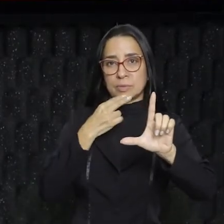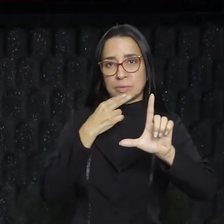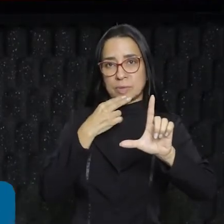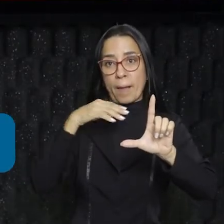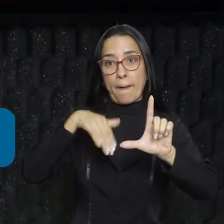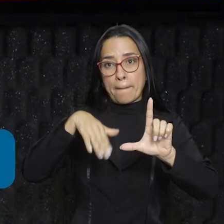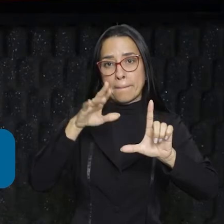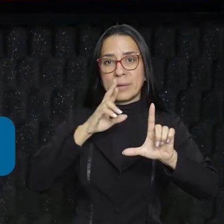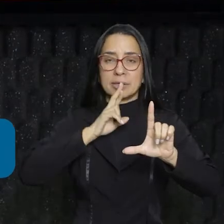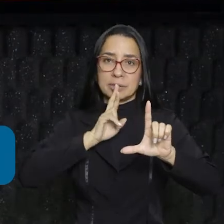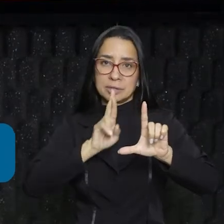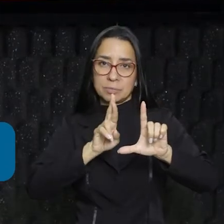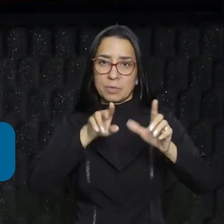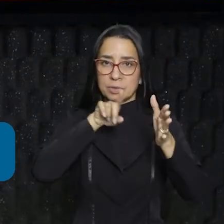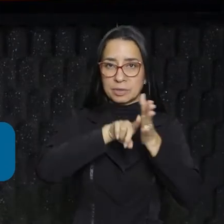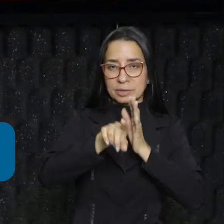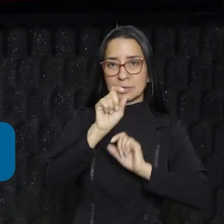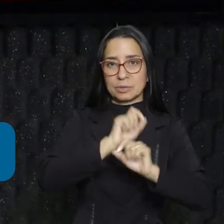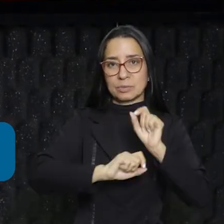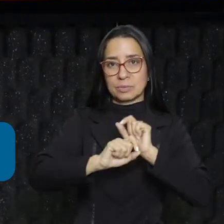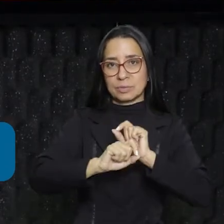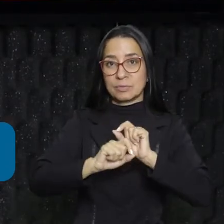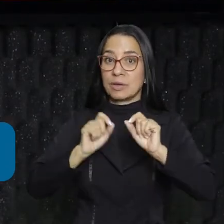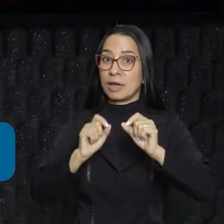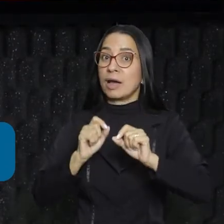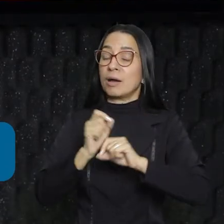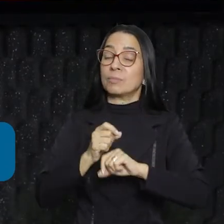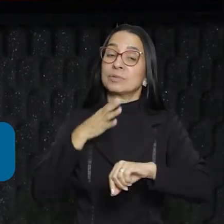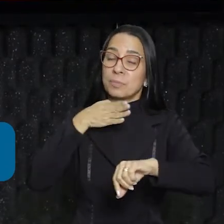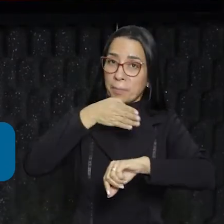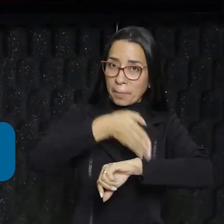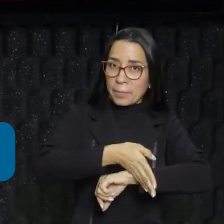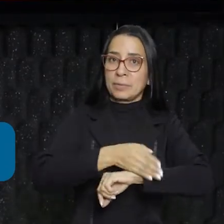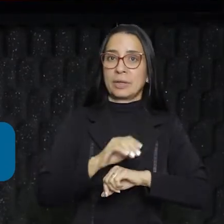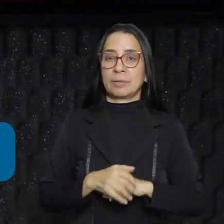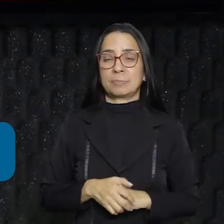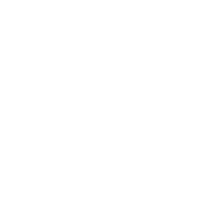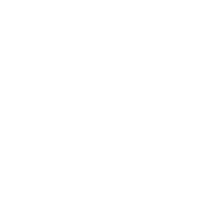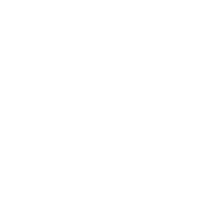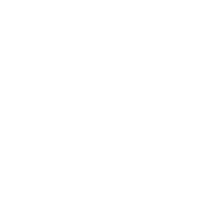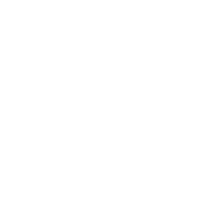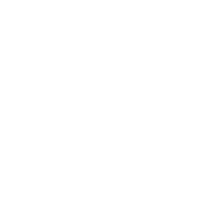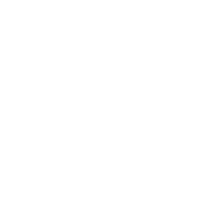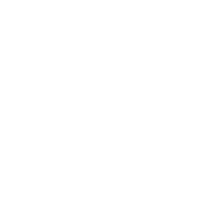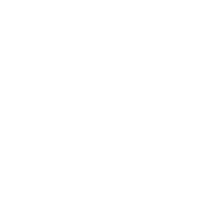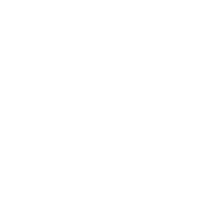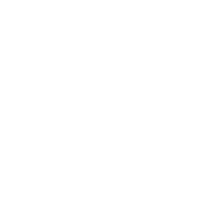mais resoluções como essas. Vamos buscar essa aprovação? Tô contigo. Valeu!